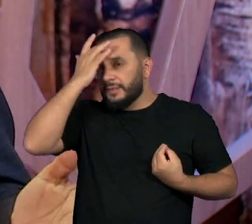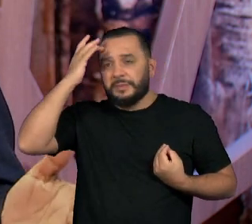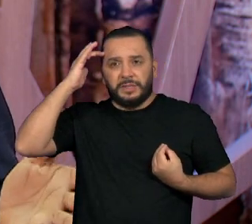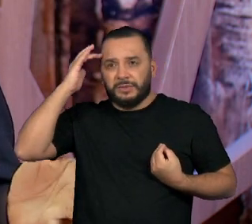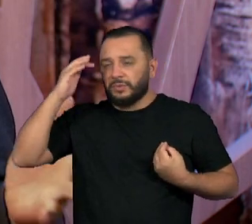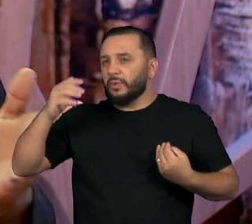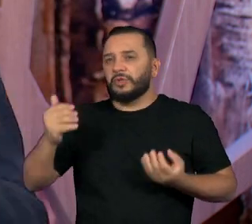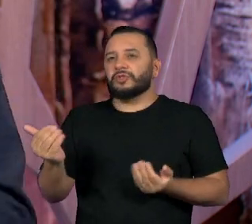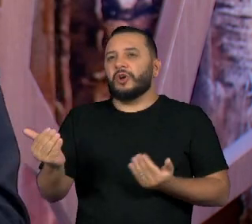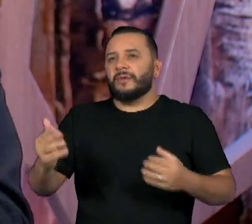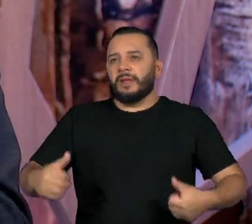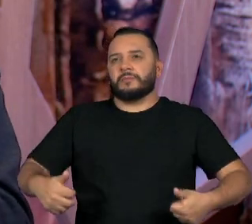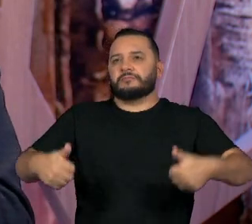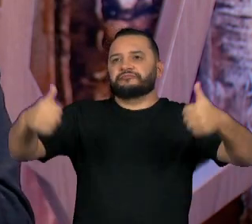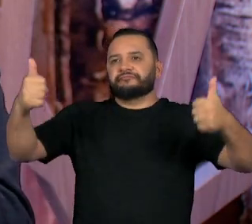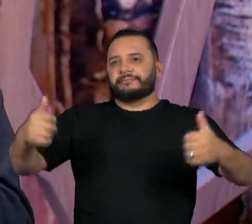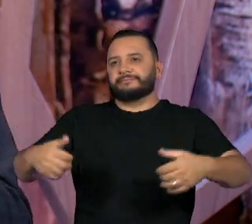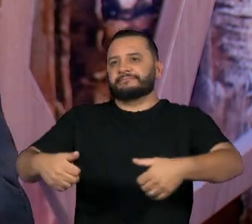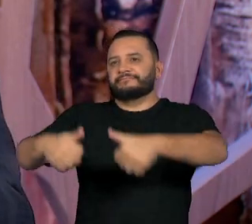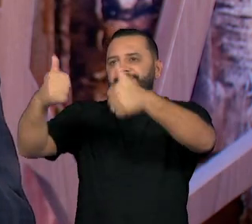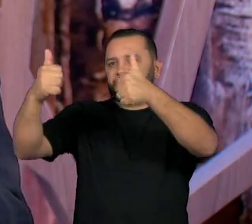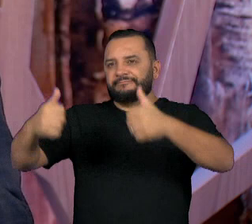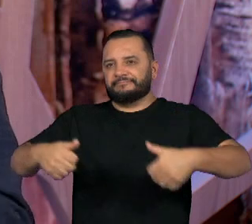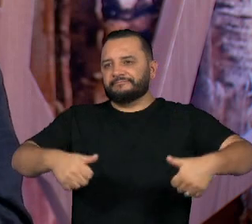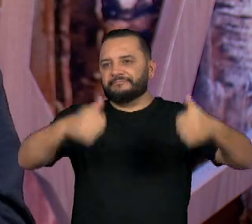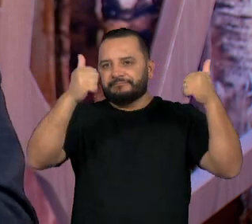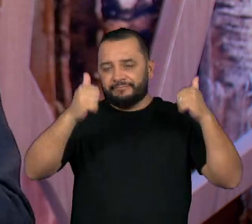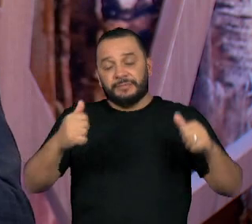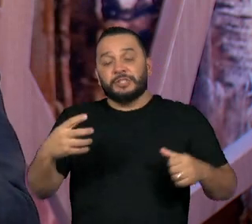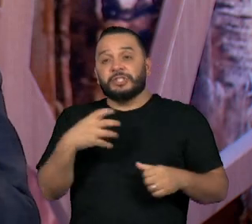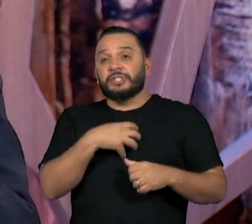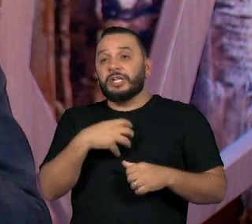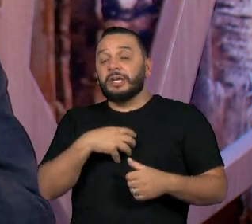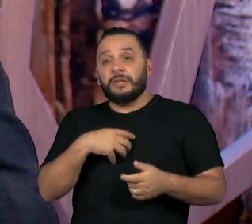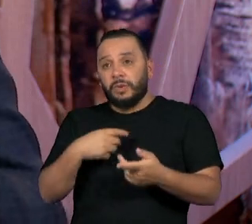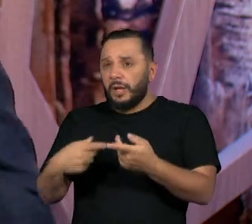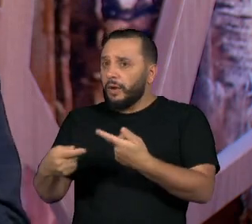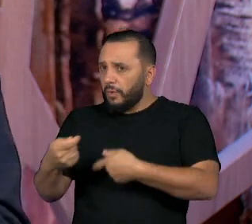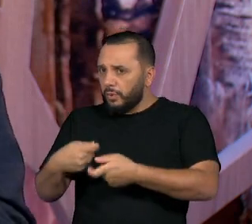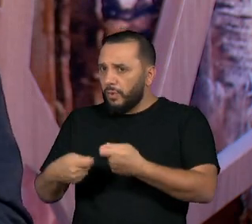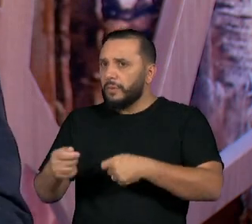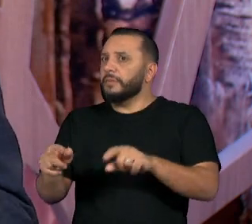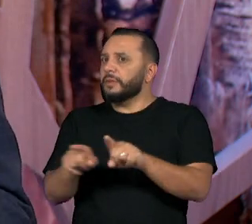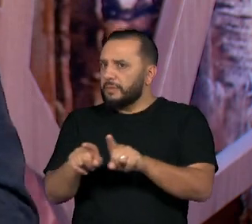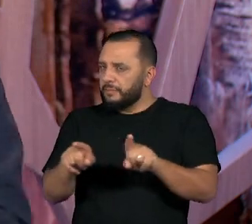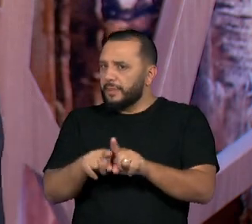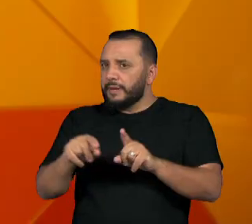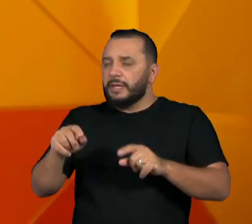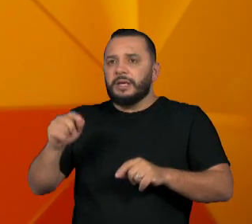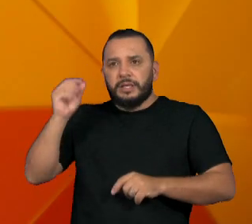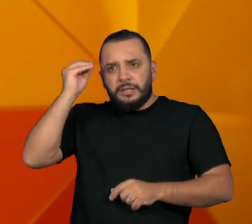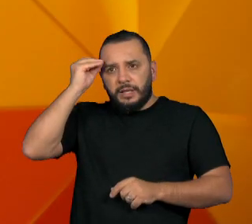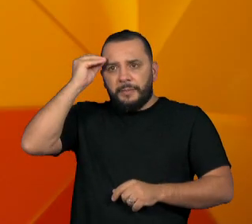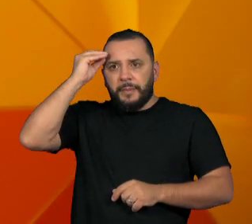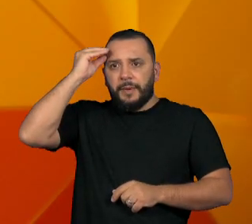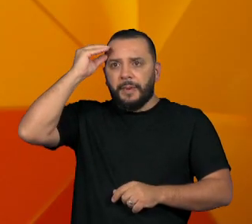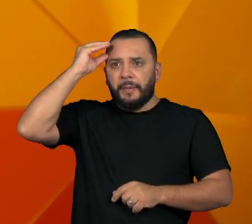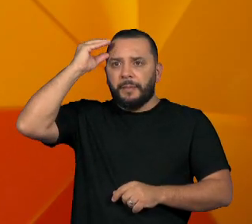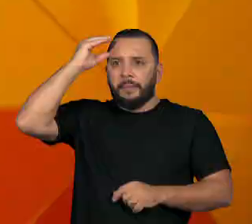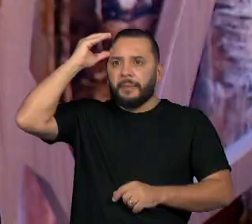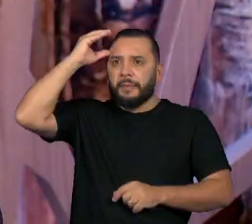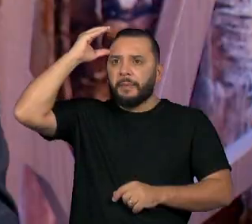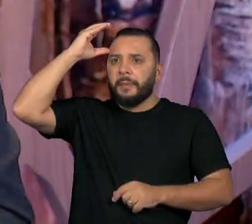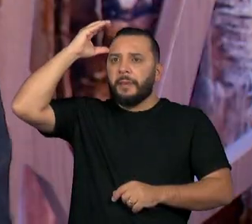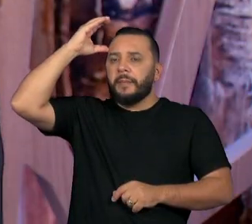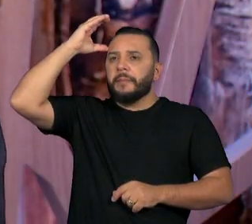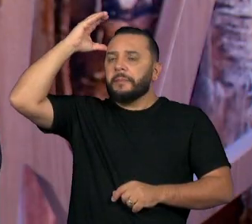Da juventude, certo? Do ponto de vista econômico, mas do ponto de vista intelectual, formar melhor